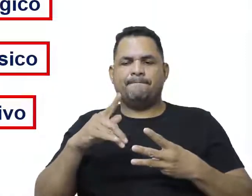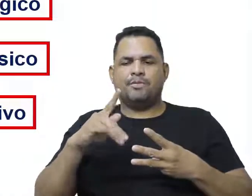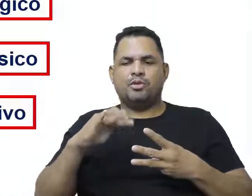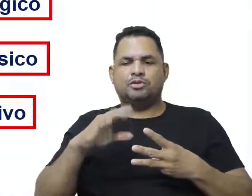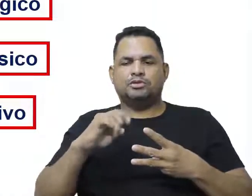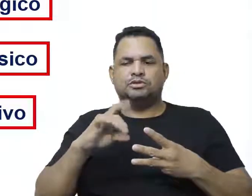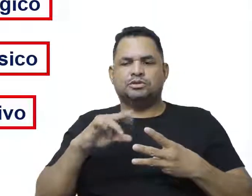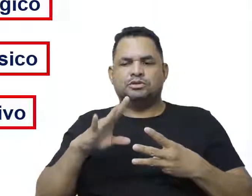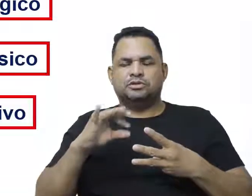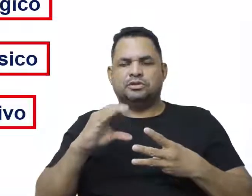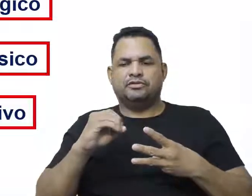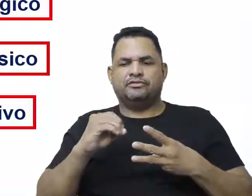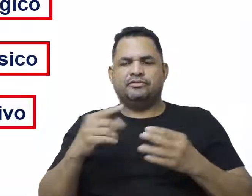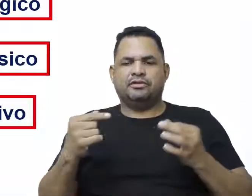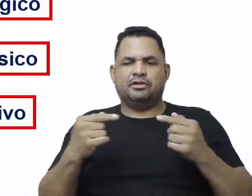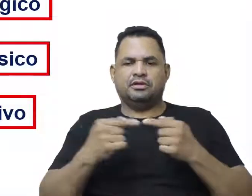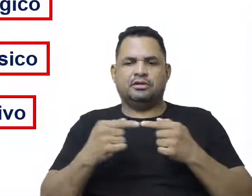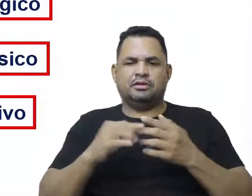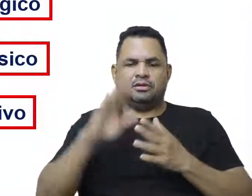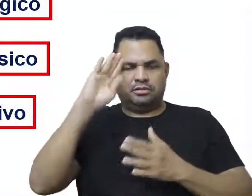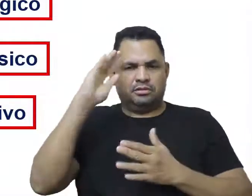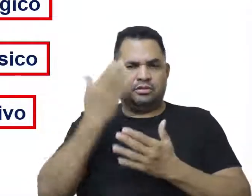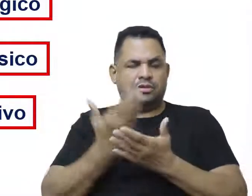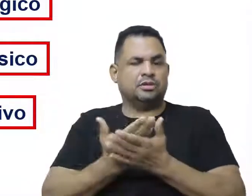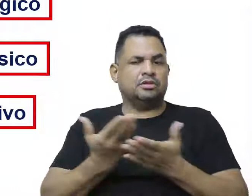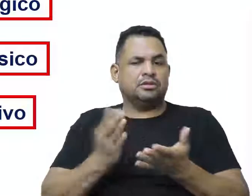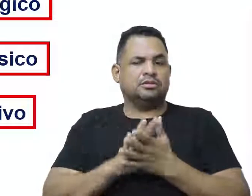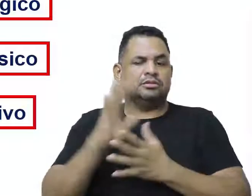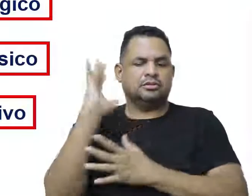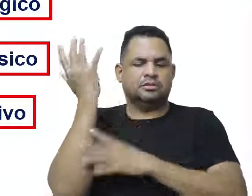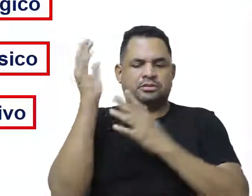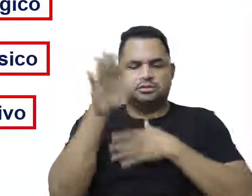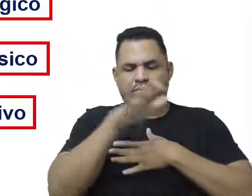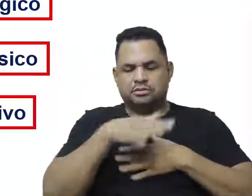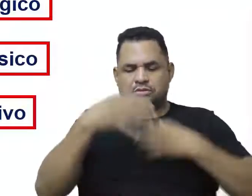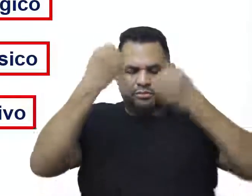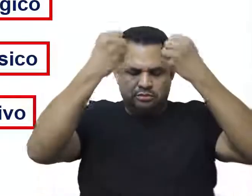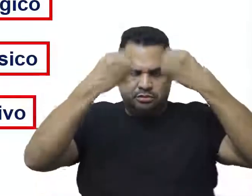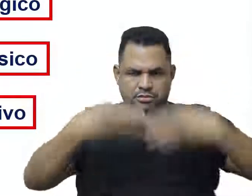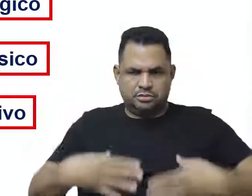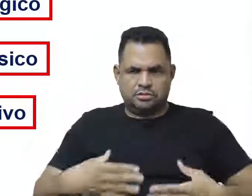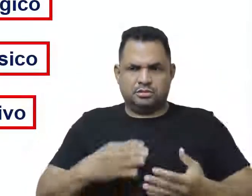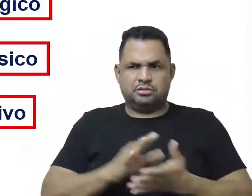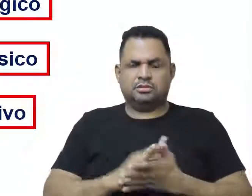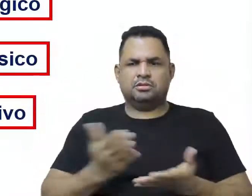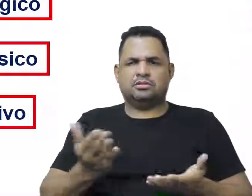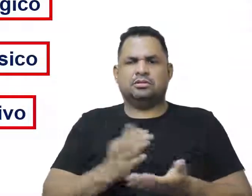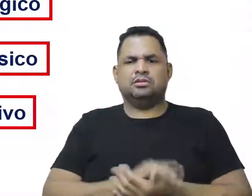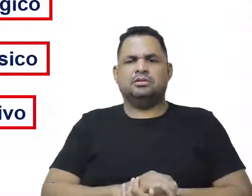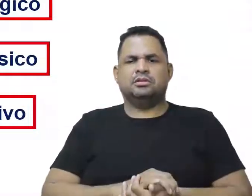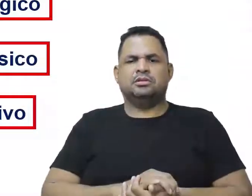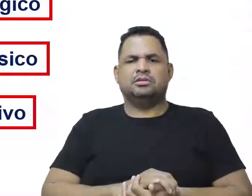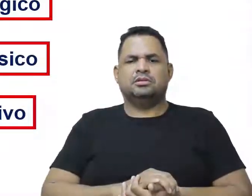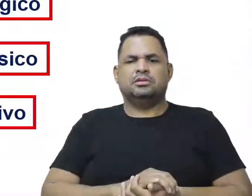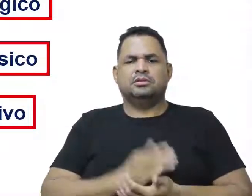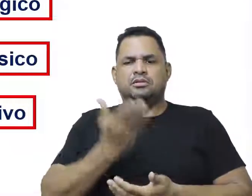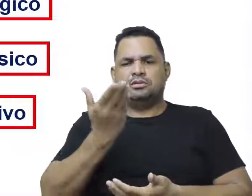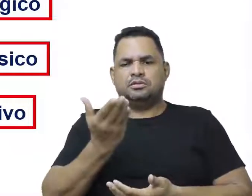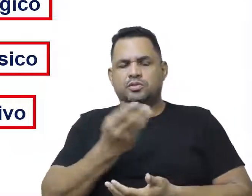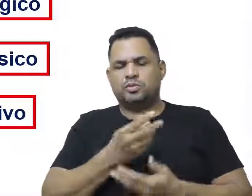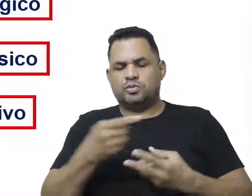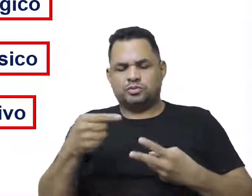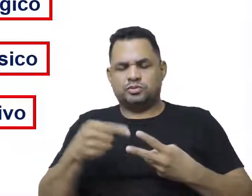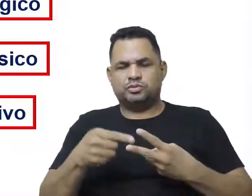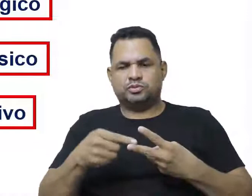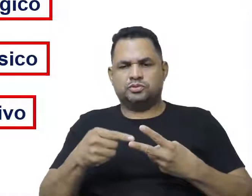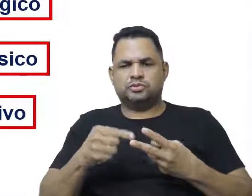teológico ligado as crenças a relação ligada a questões da natureza explicações ligadas a questões da natureza o metafísico já é